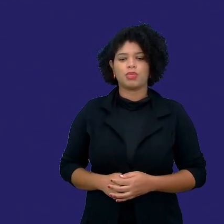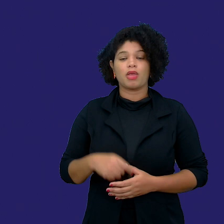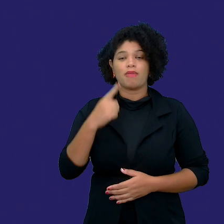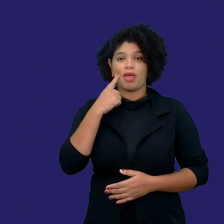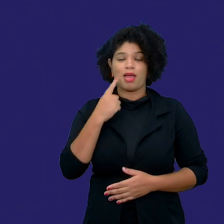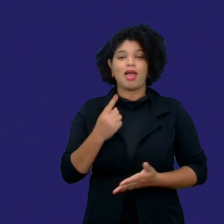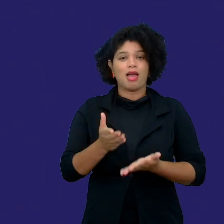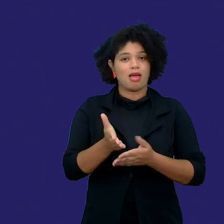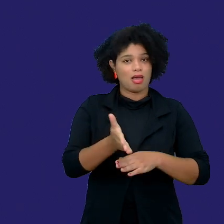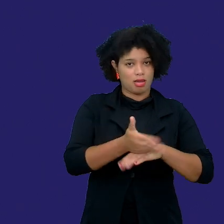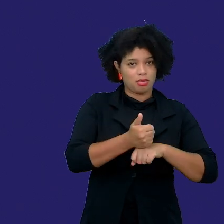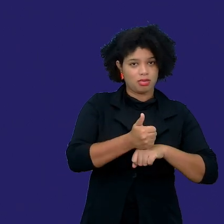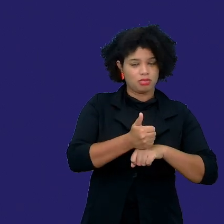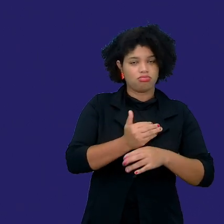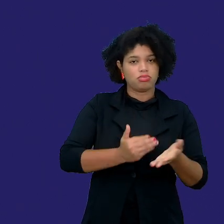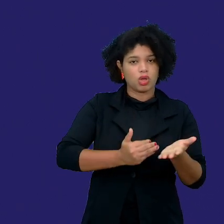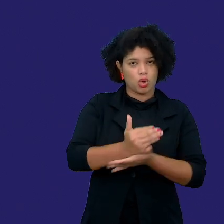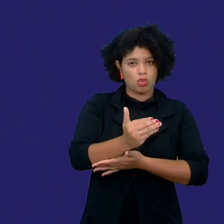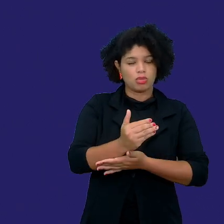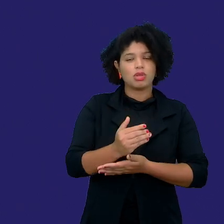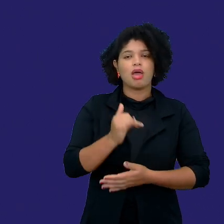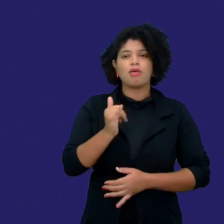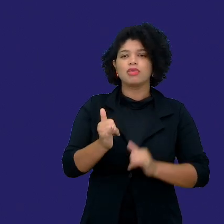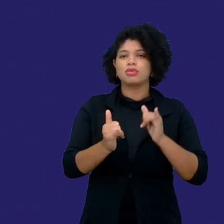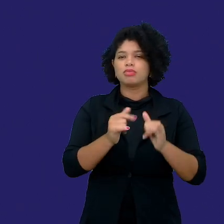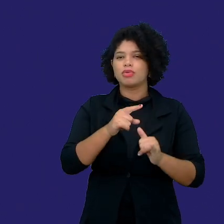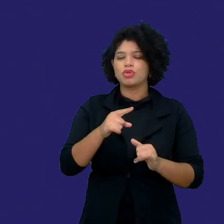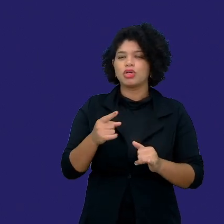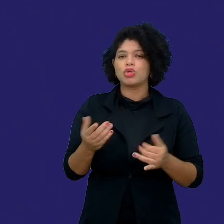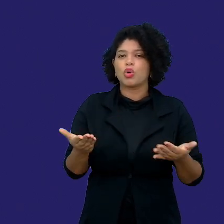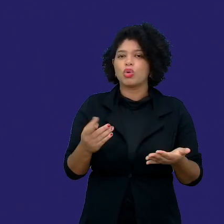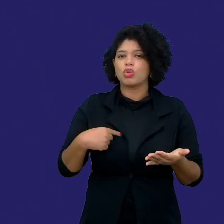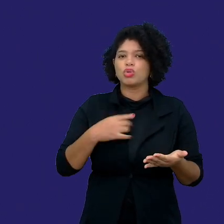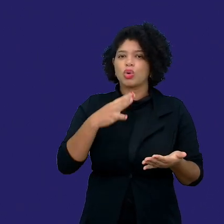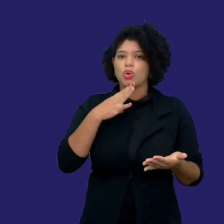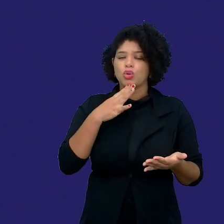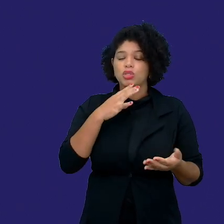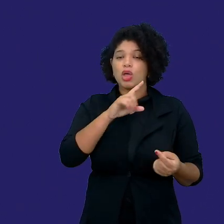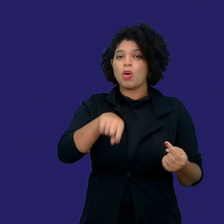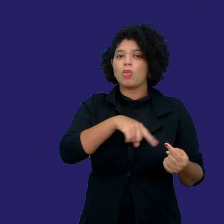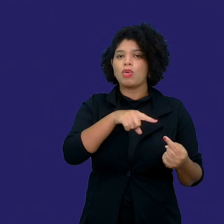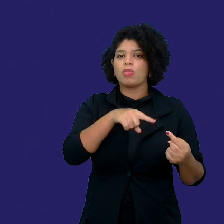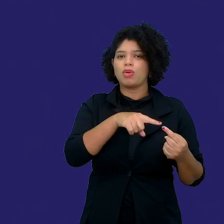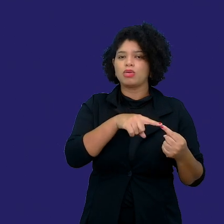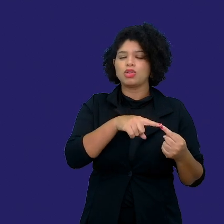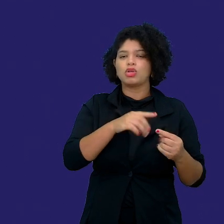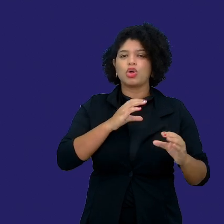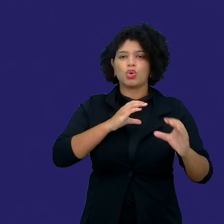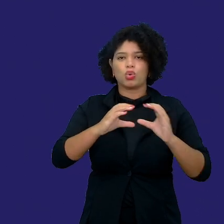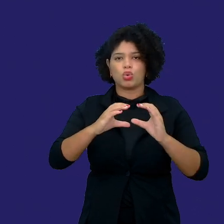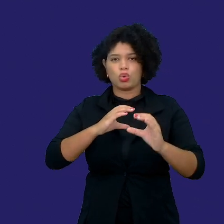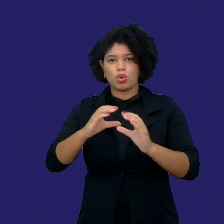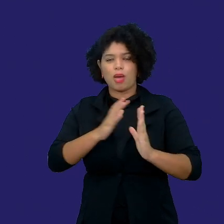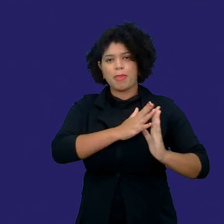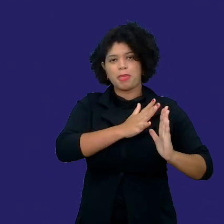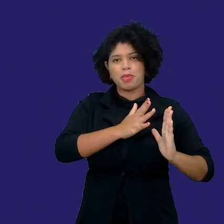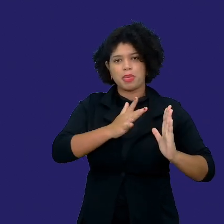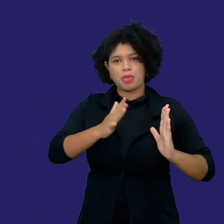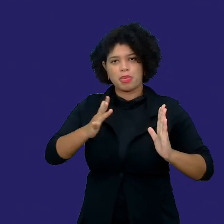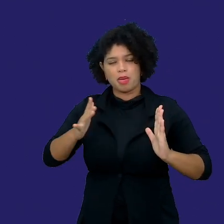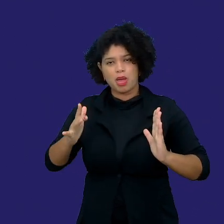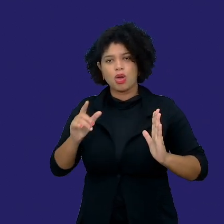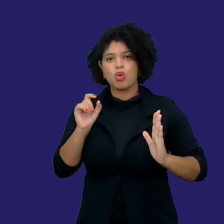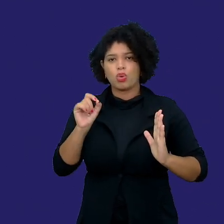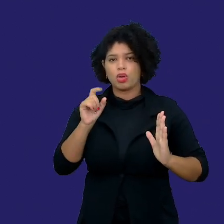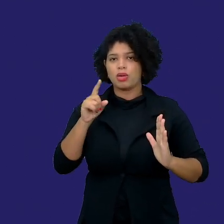Antes de mais nada, vamos conhecer, então, o propósito comunicativo que norteia todo o trabalho,